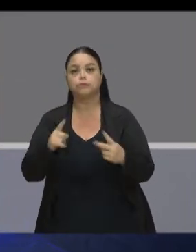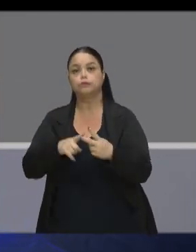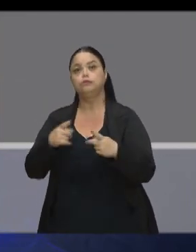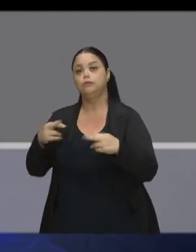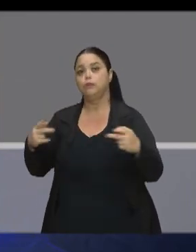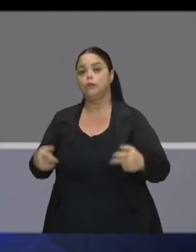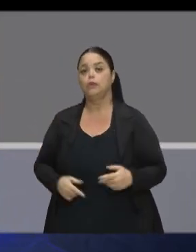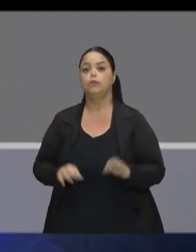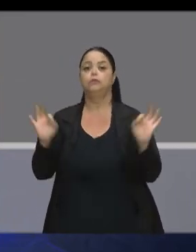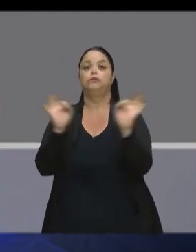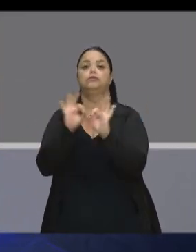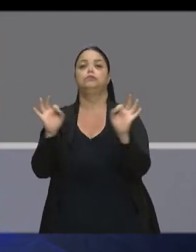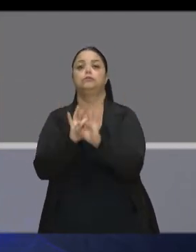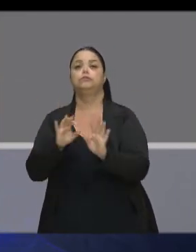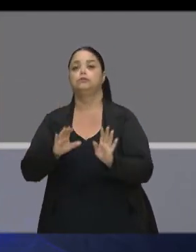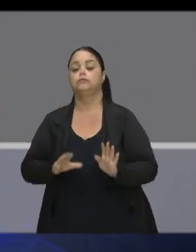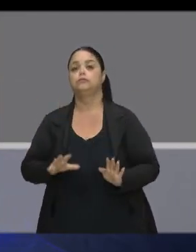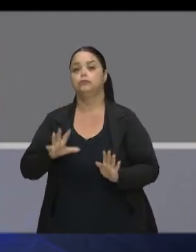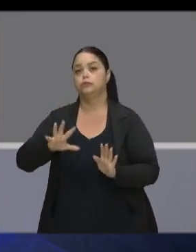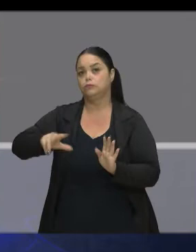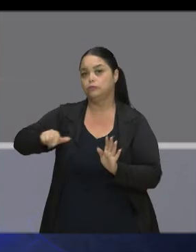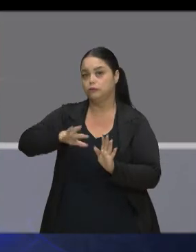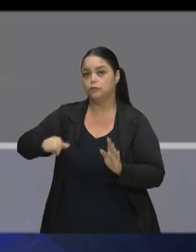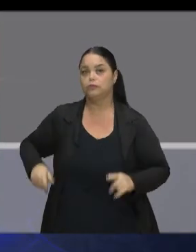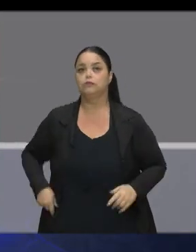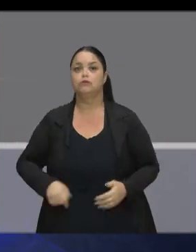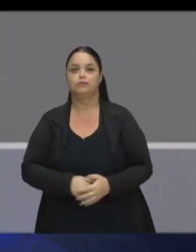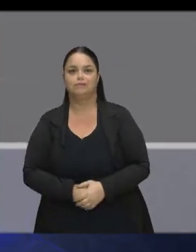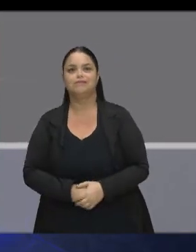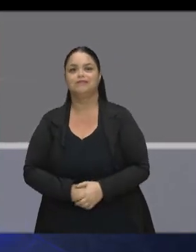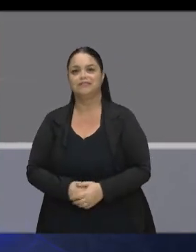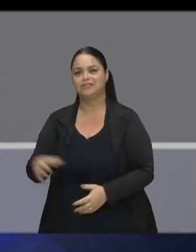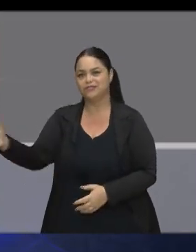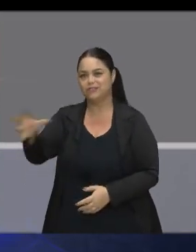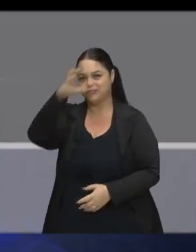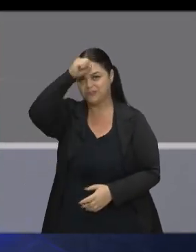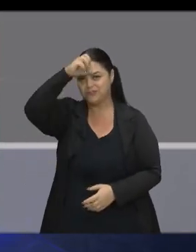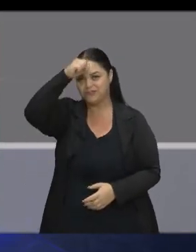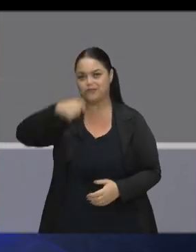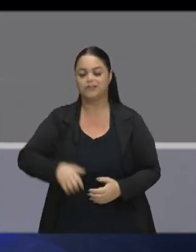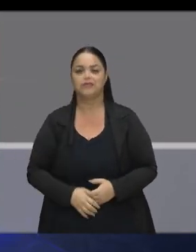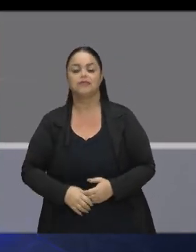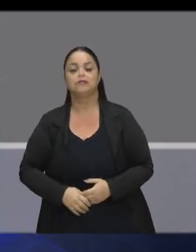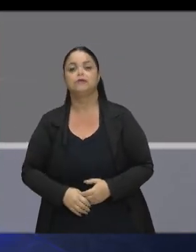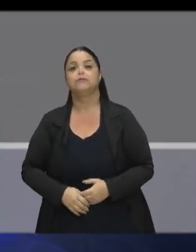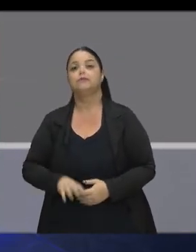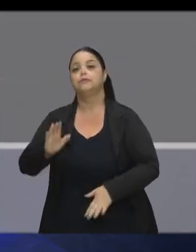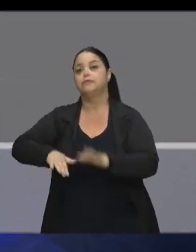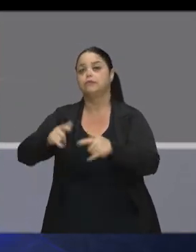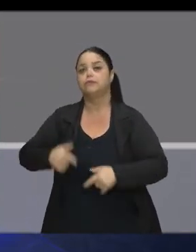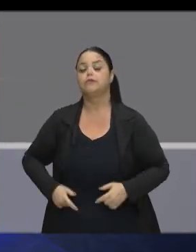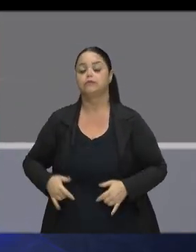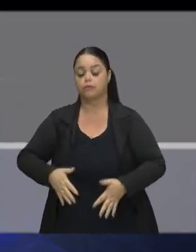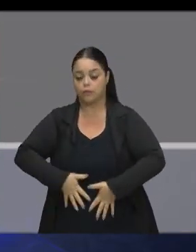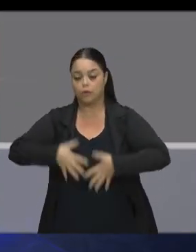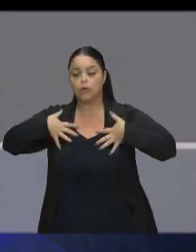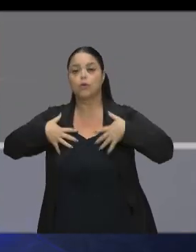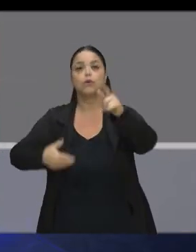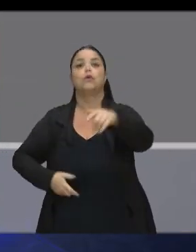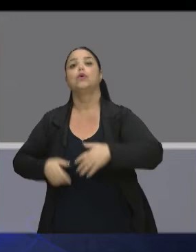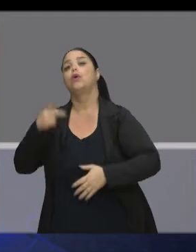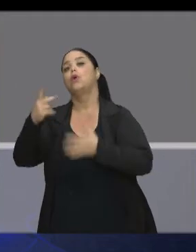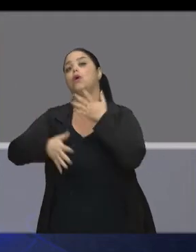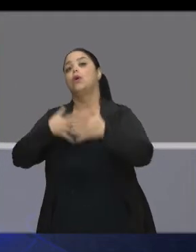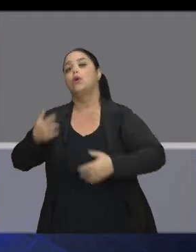coisa que ninguém pode roubar de nós é o nosso aprendizado. E por muitas vezes ela se orgulhava em falar